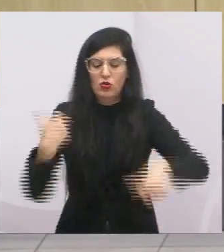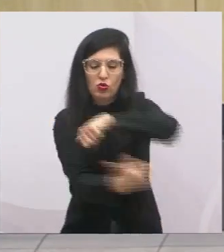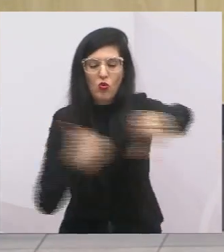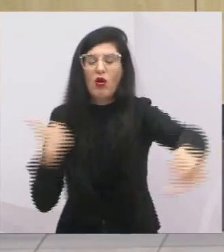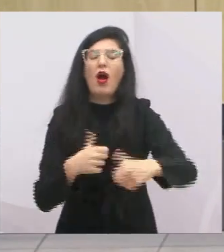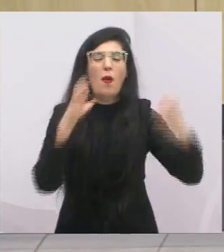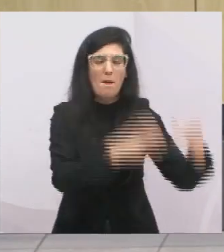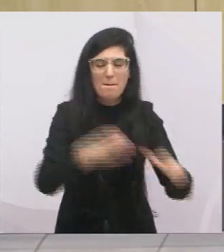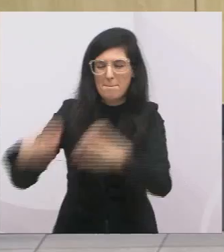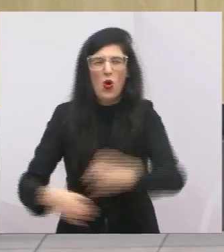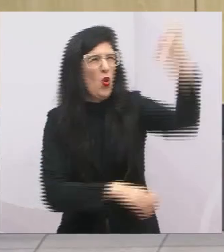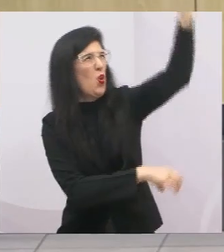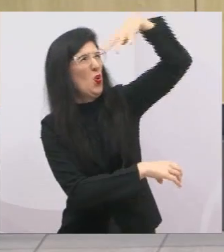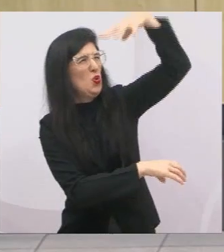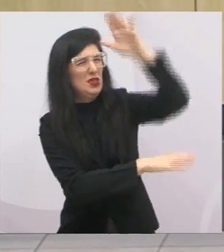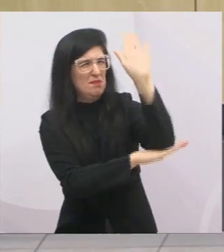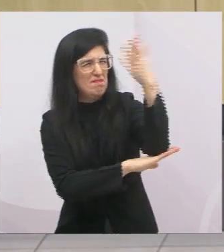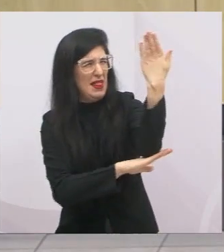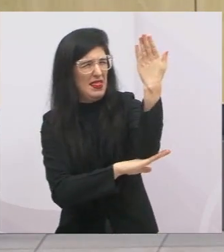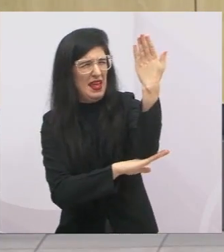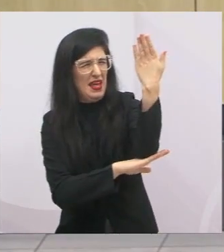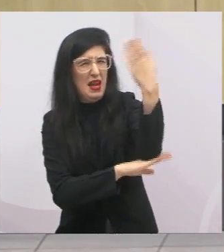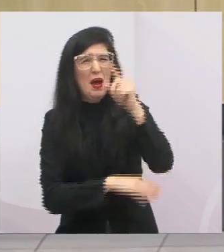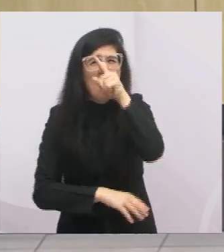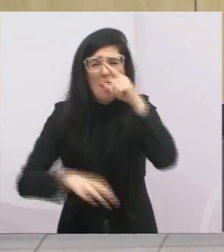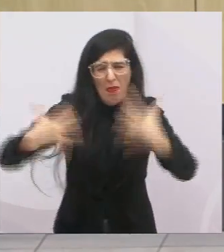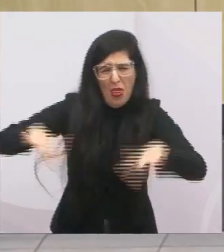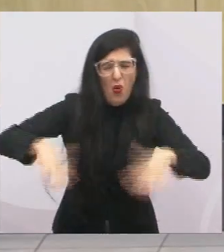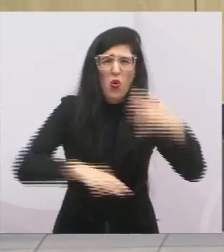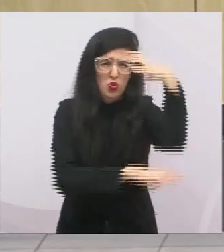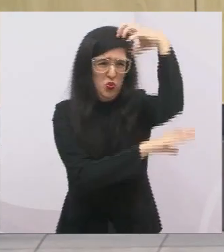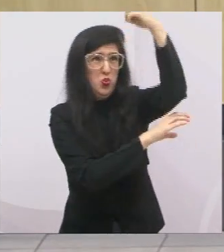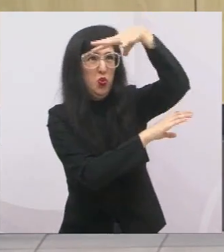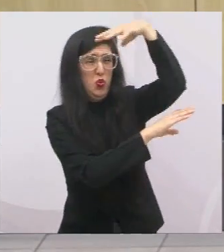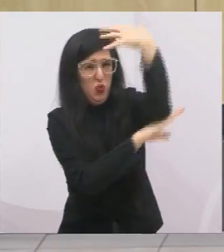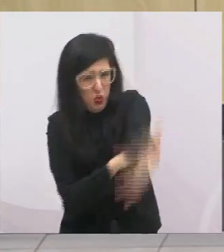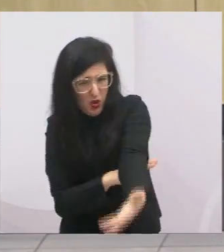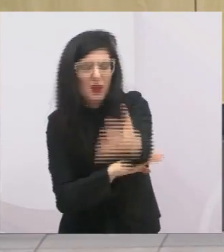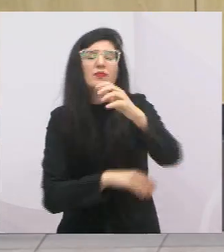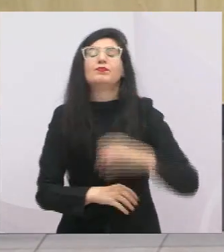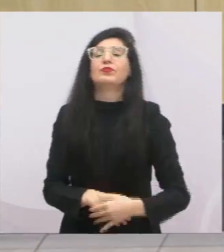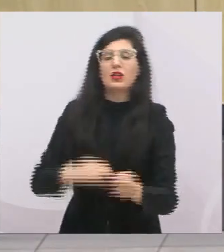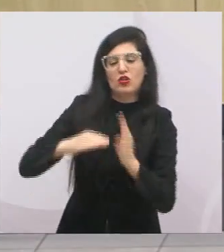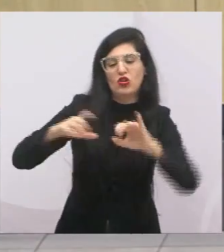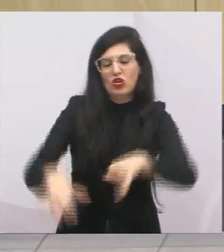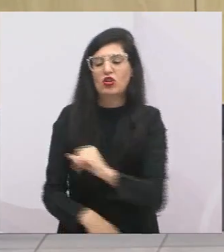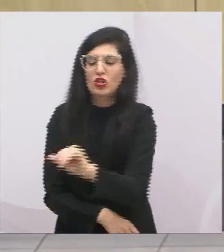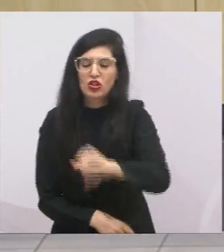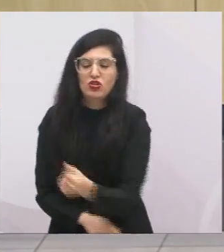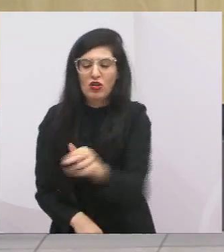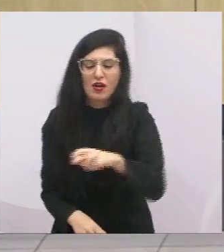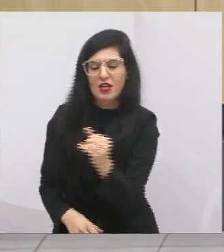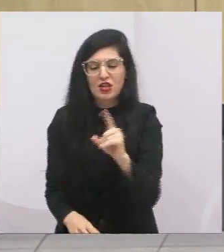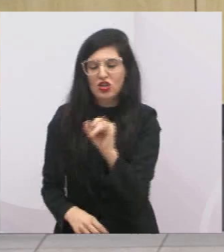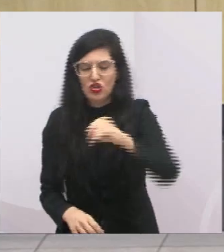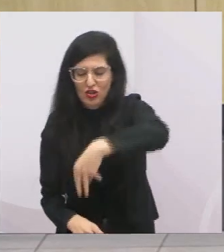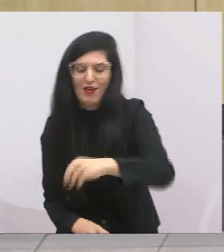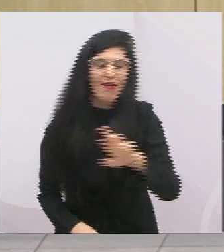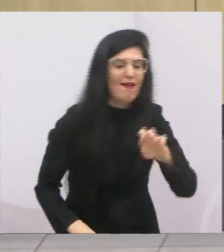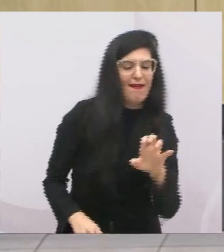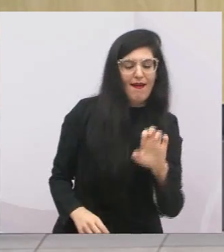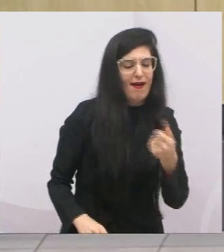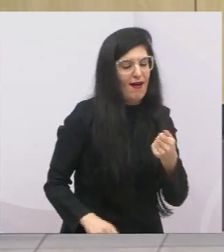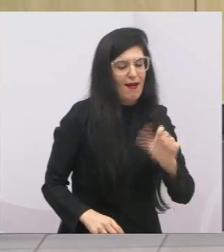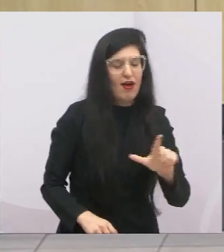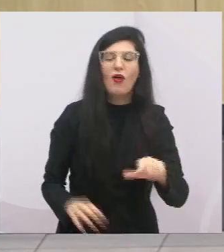postes de madeira que apresenta risco de queda na rua Bom Jesus, em frente ao número 703, do Jardim Real, em Jacareí. Autoria, vereador Valmir Parque,